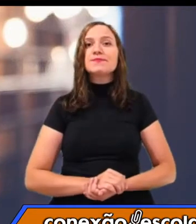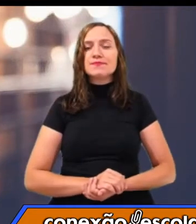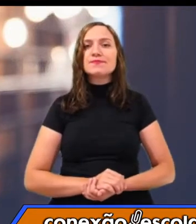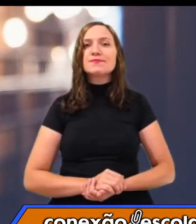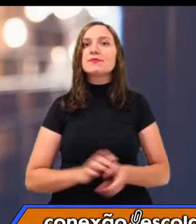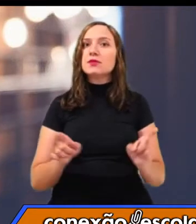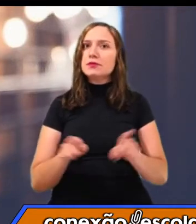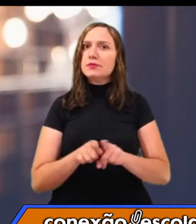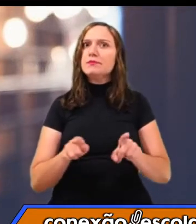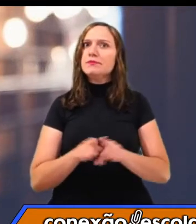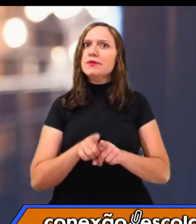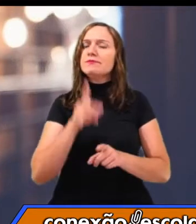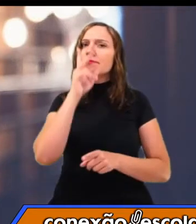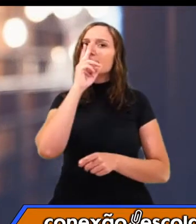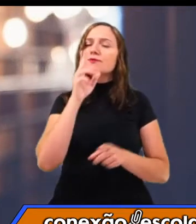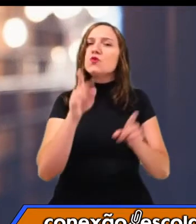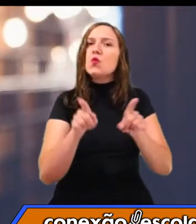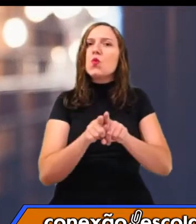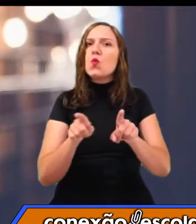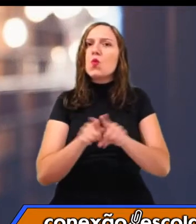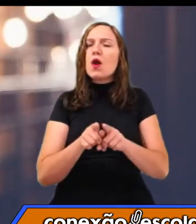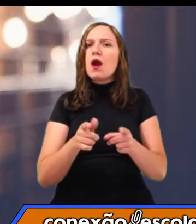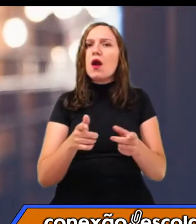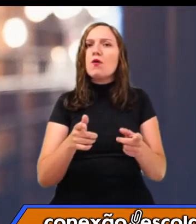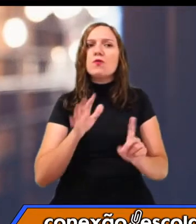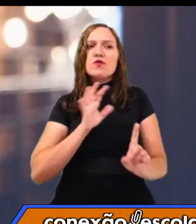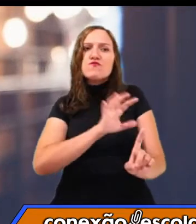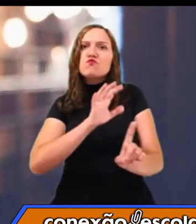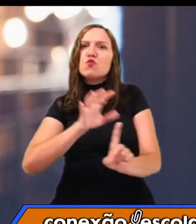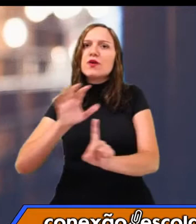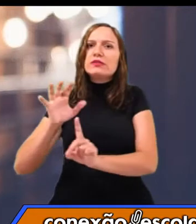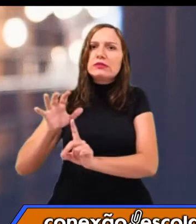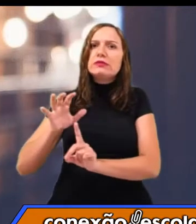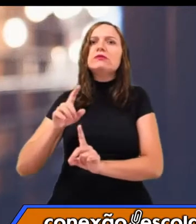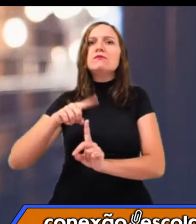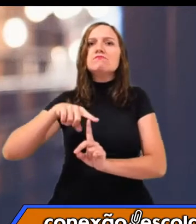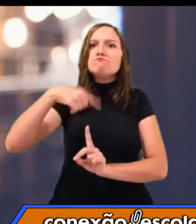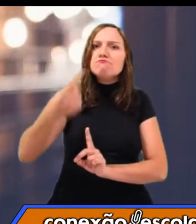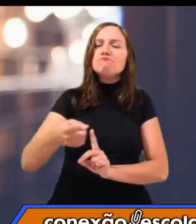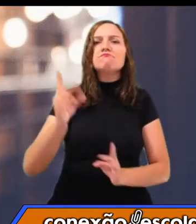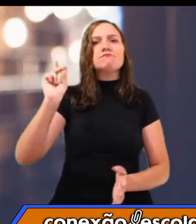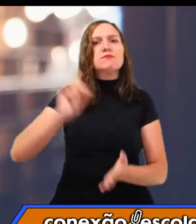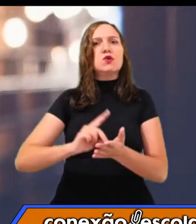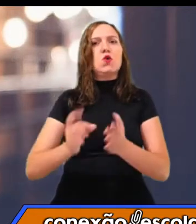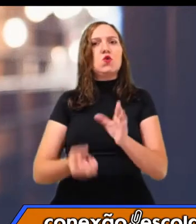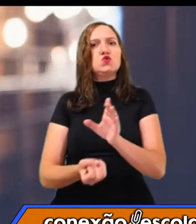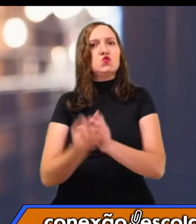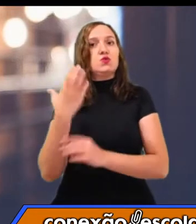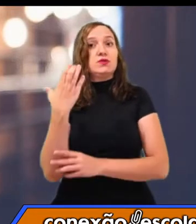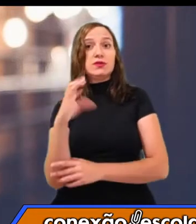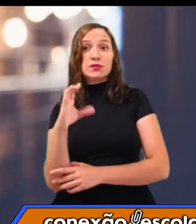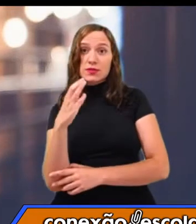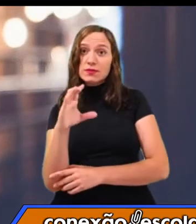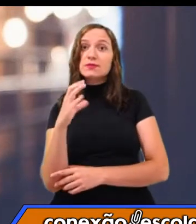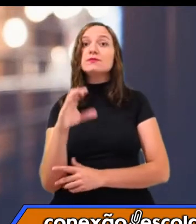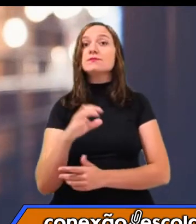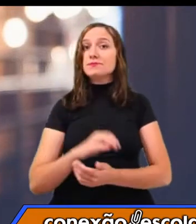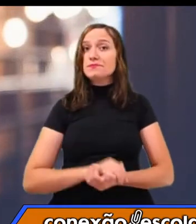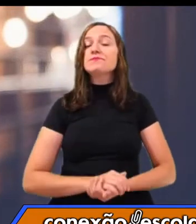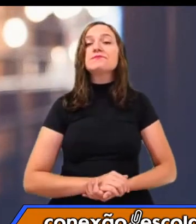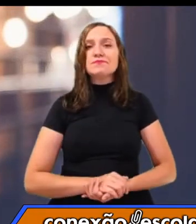Deu base para que se desenvolvesse depois a ciência, né?